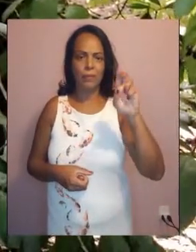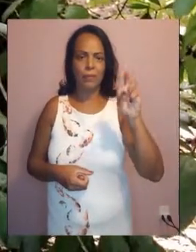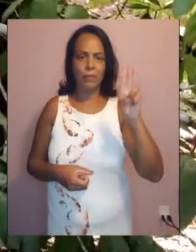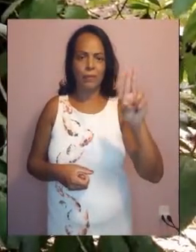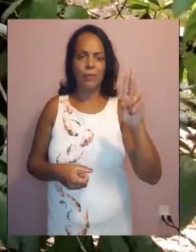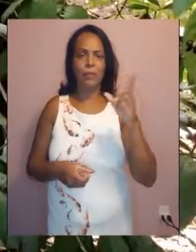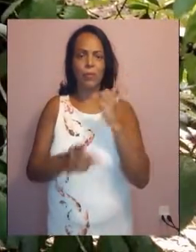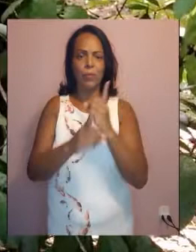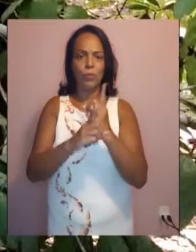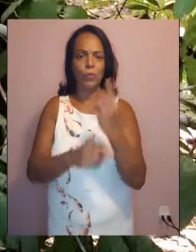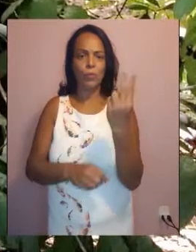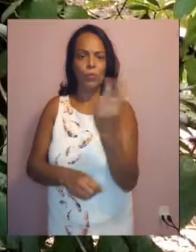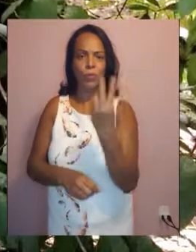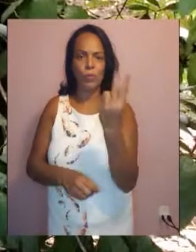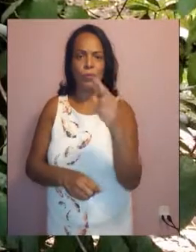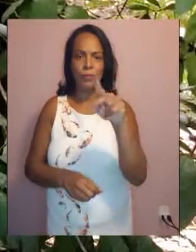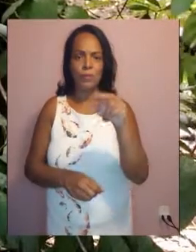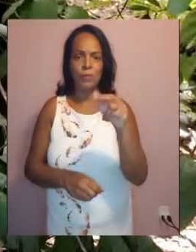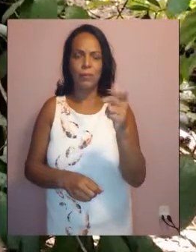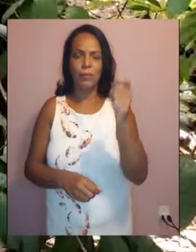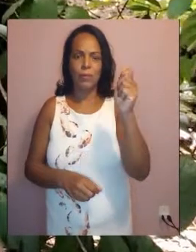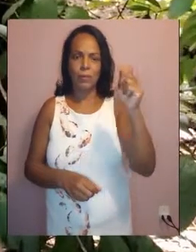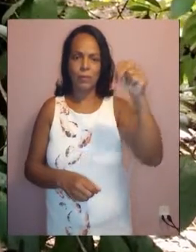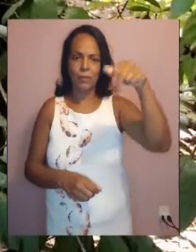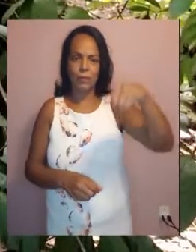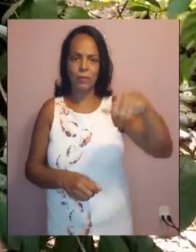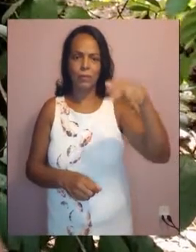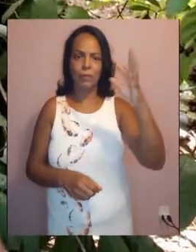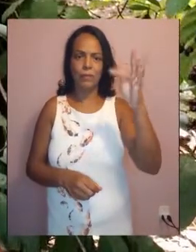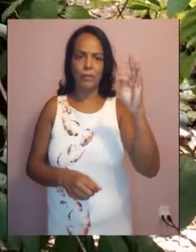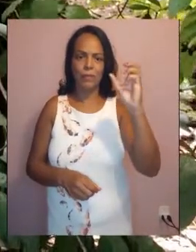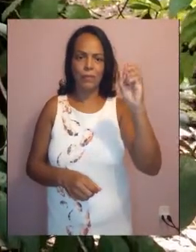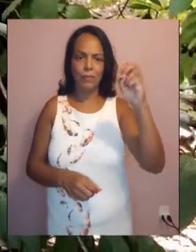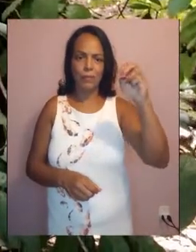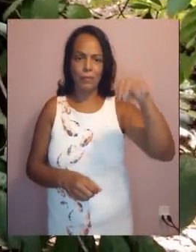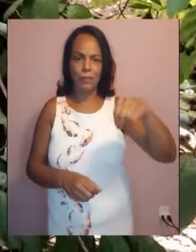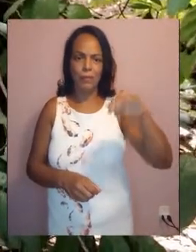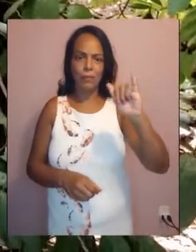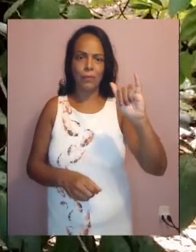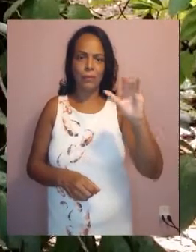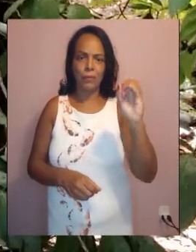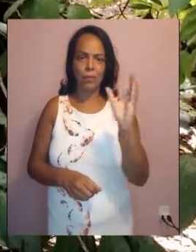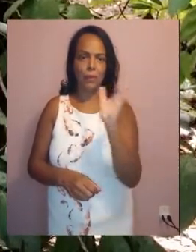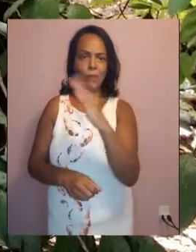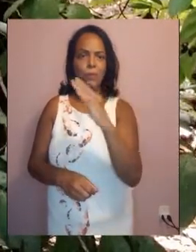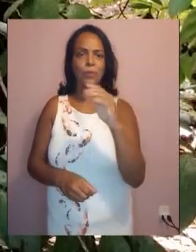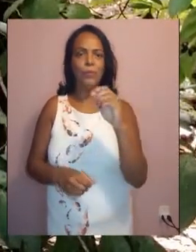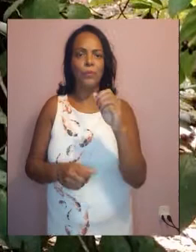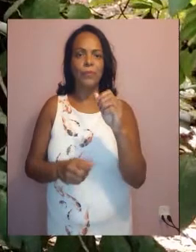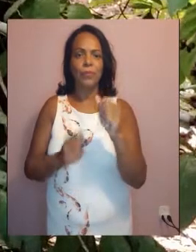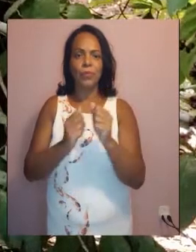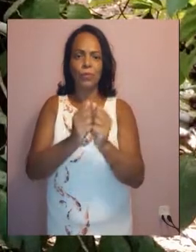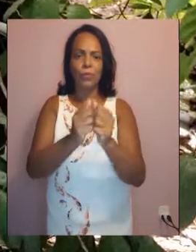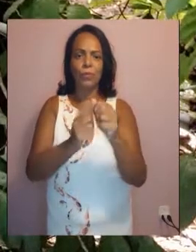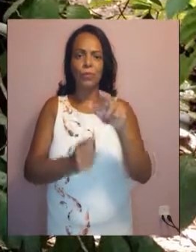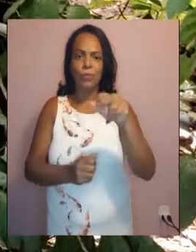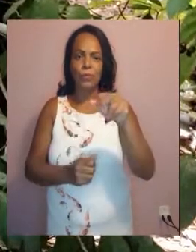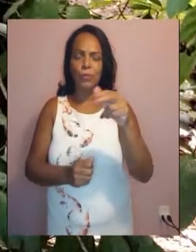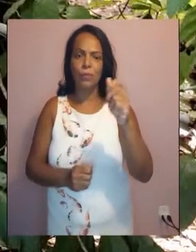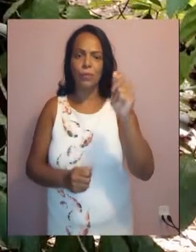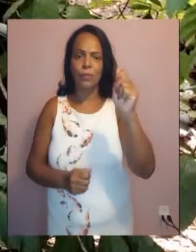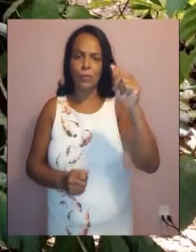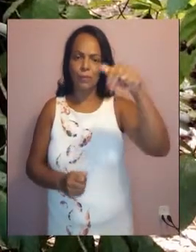conterrâneo. Daí que o Antônio Costa se fazia até hóspede,